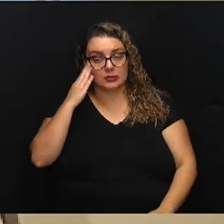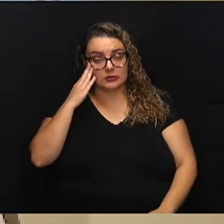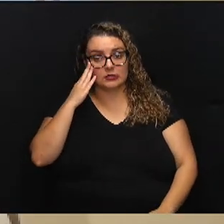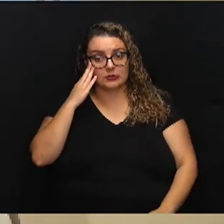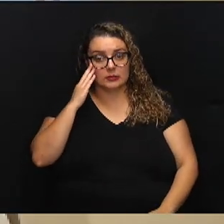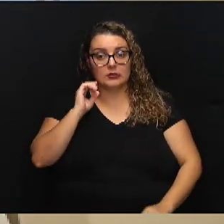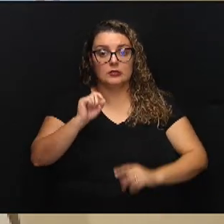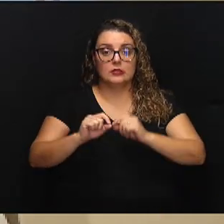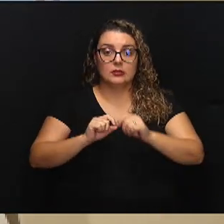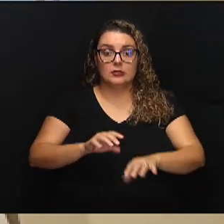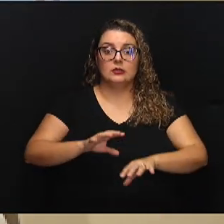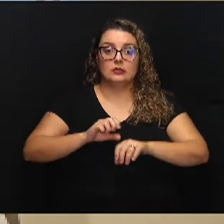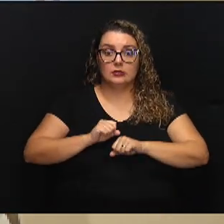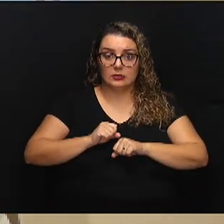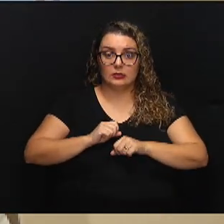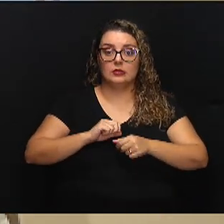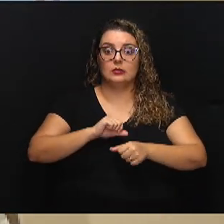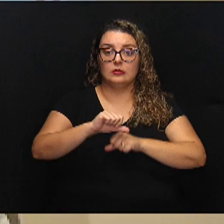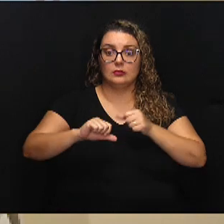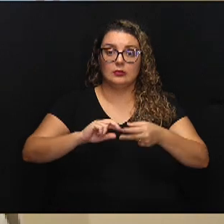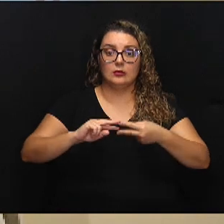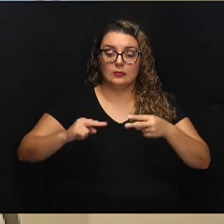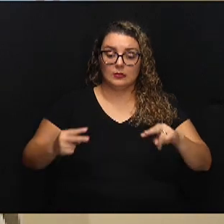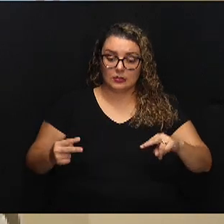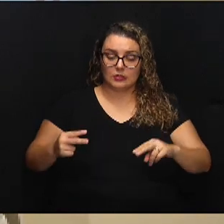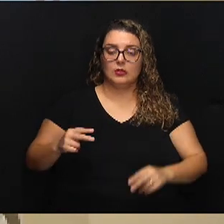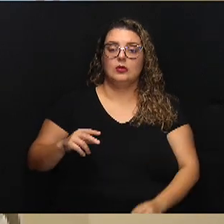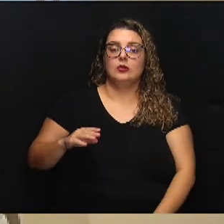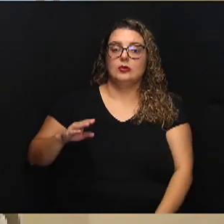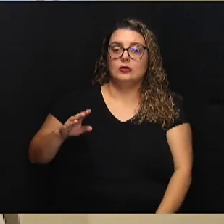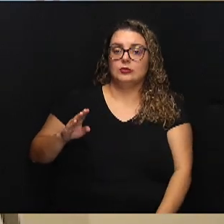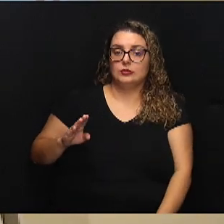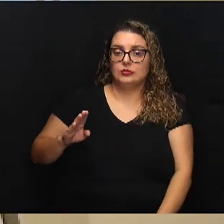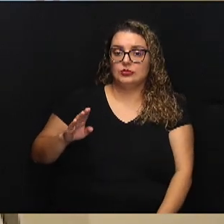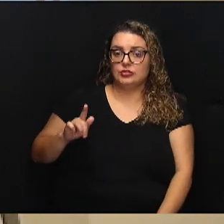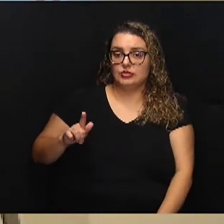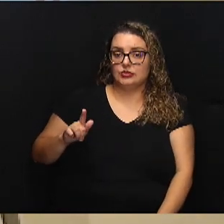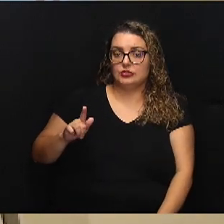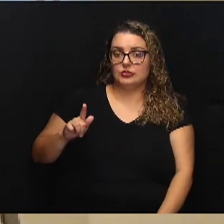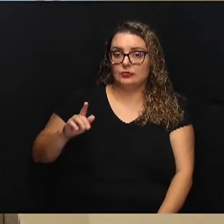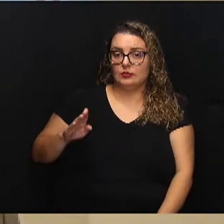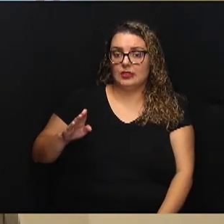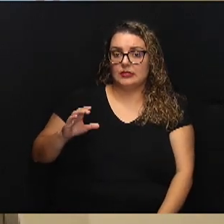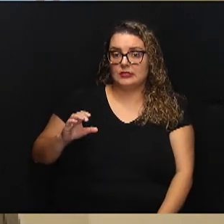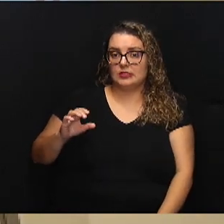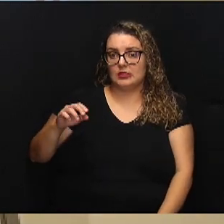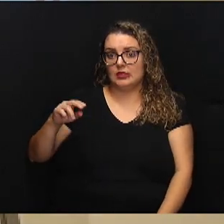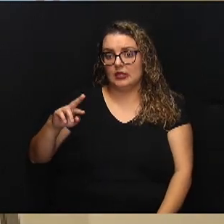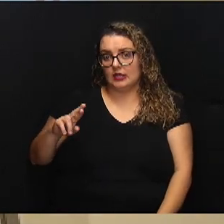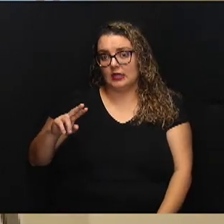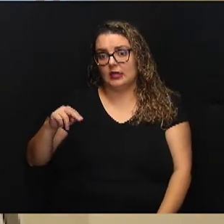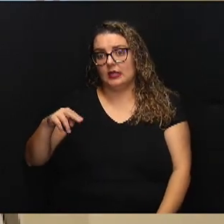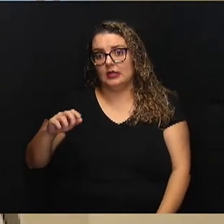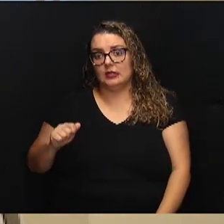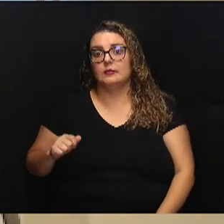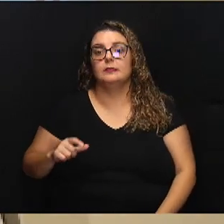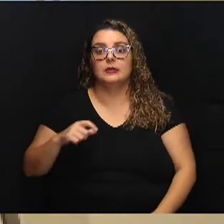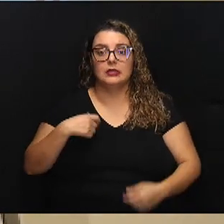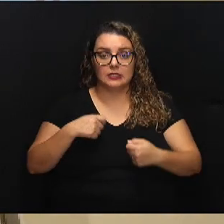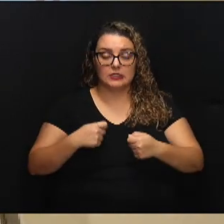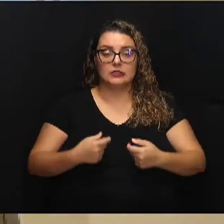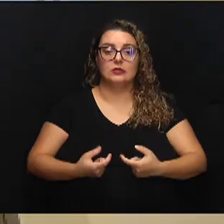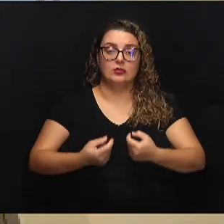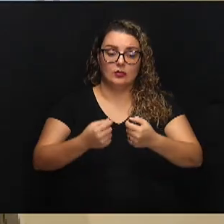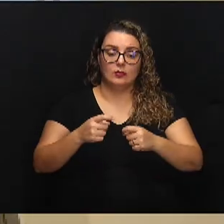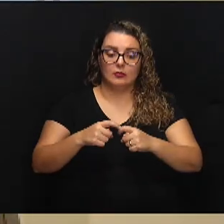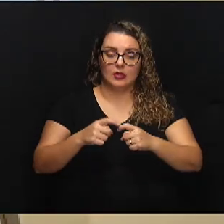quem é portador de uma mutação do gene BRCA deve ter um acompanhamento com um oncogeneticista